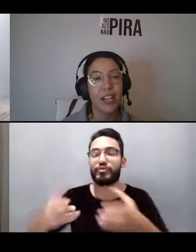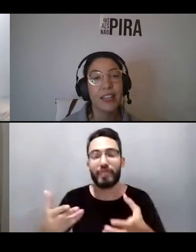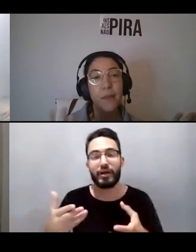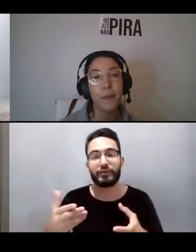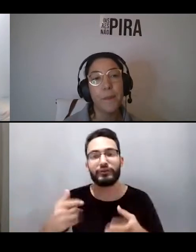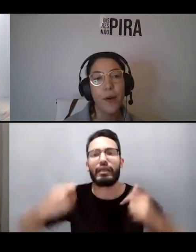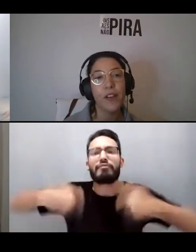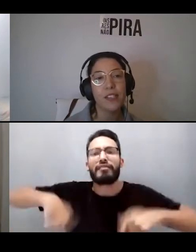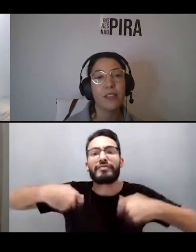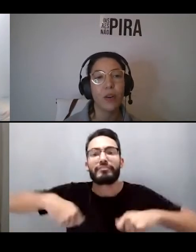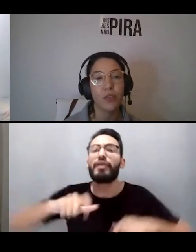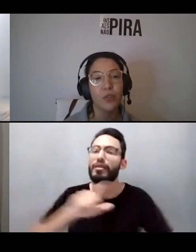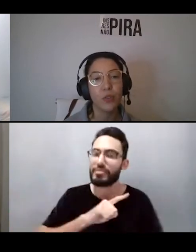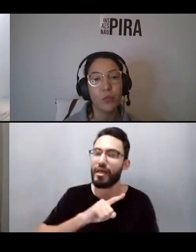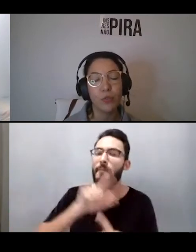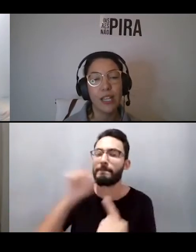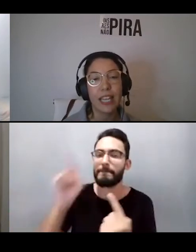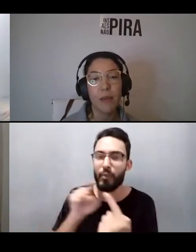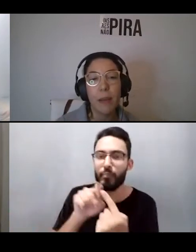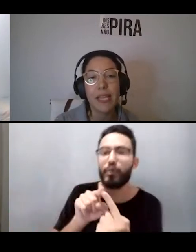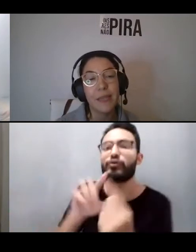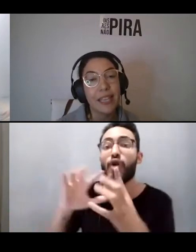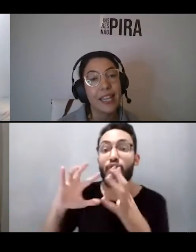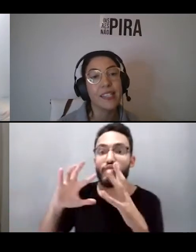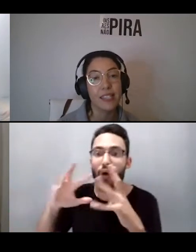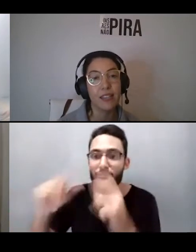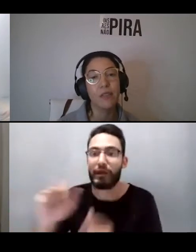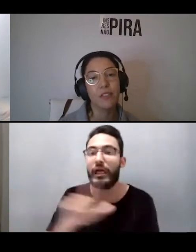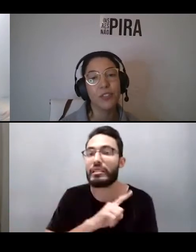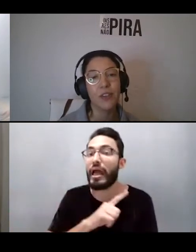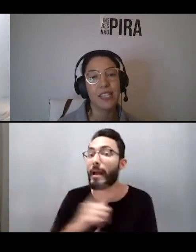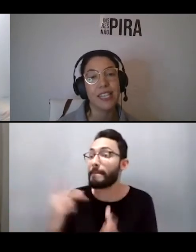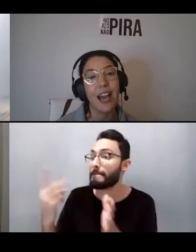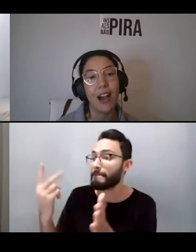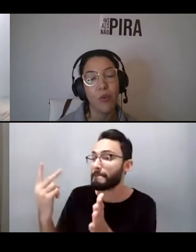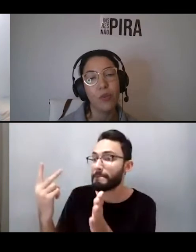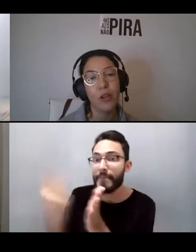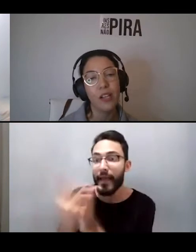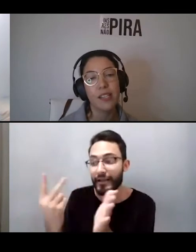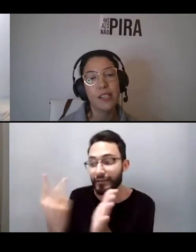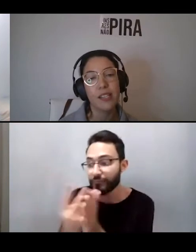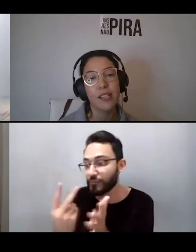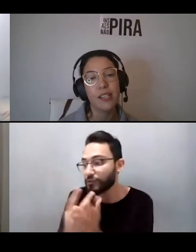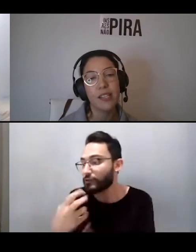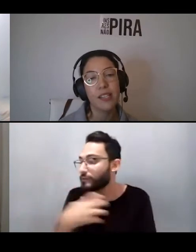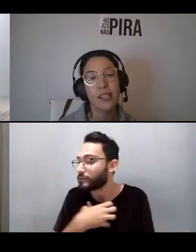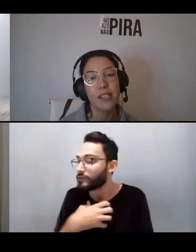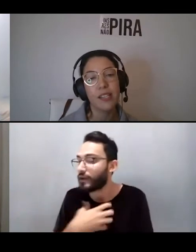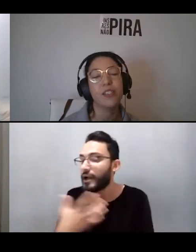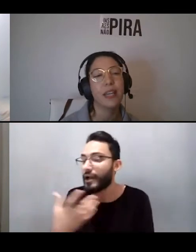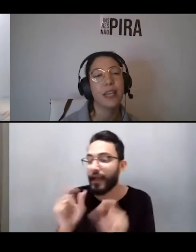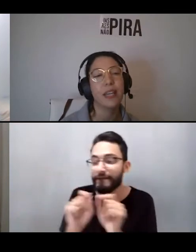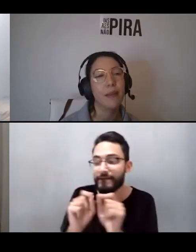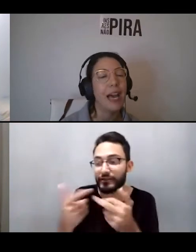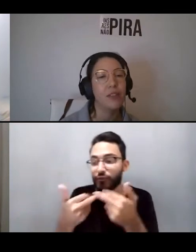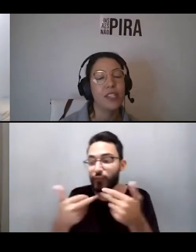uma necessidade, ela tem um propósito, então, onde todo mundo ali tem uma mesma intenção de fazer algo, seja no local de trabalho,